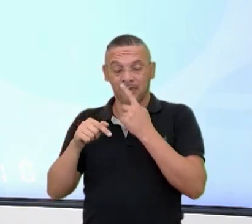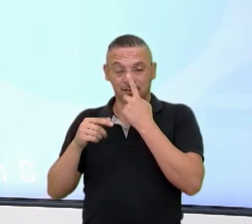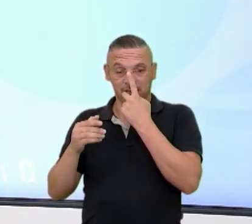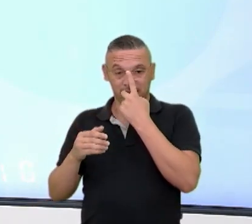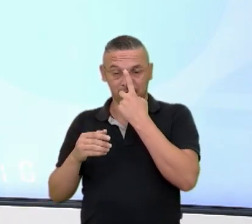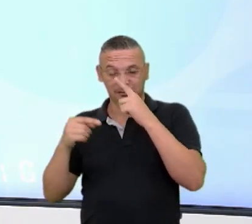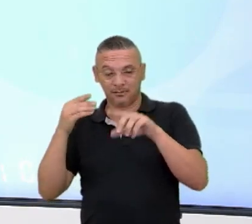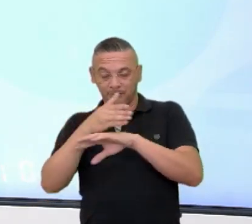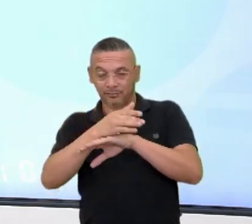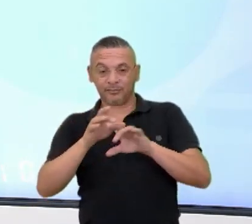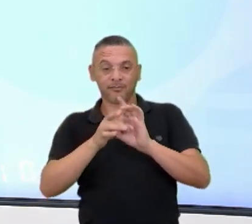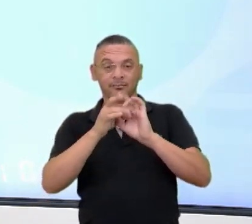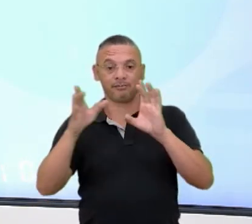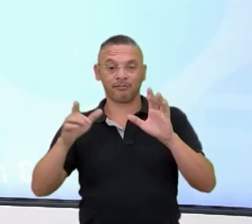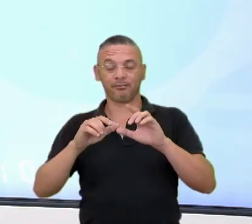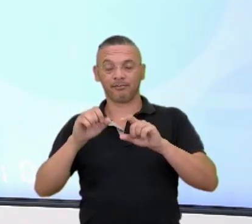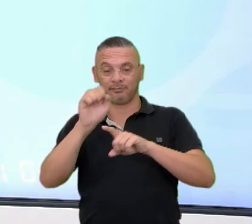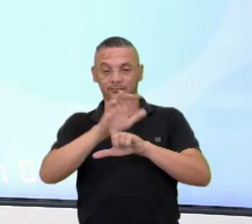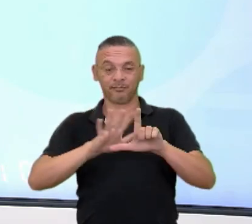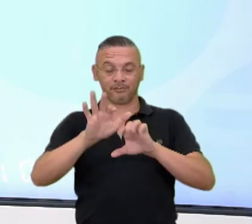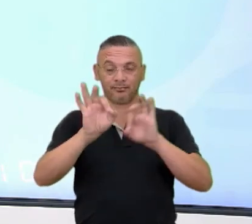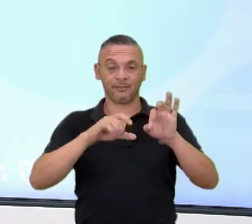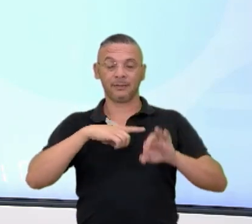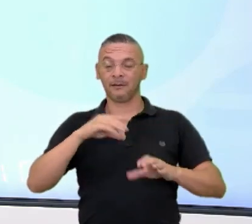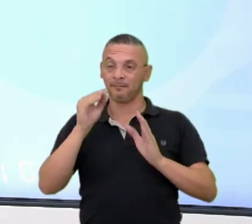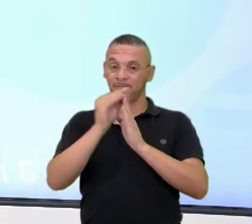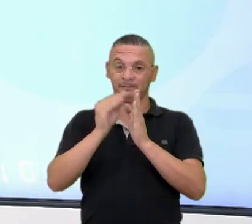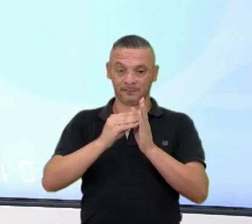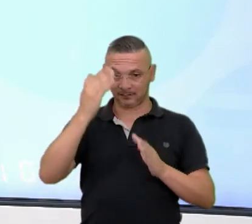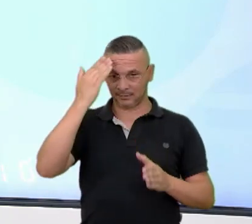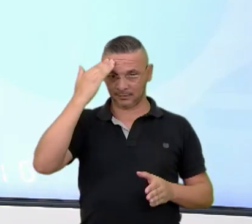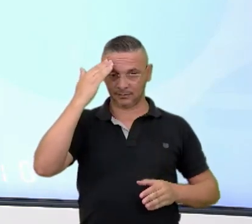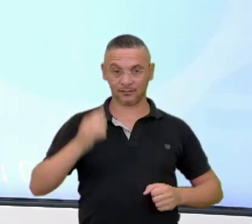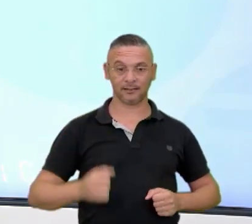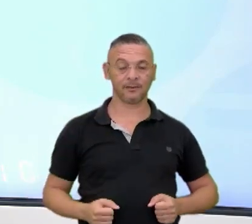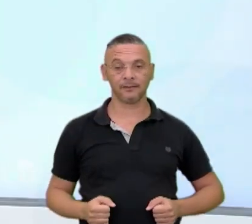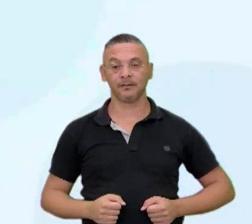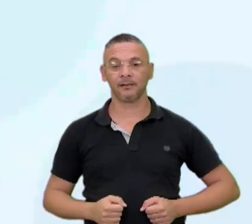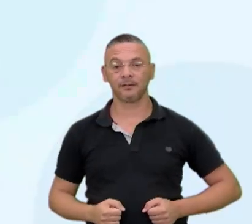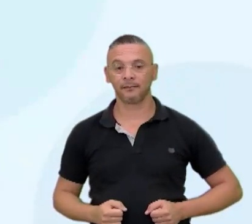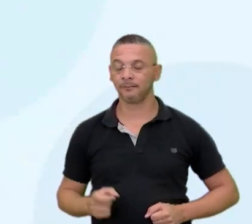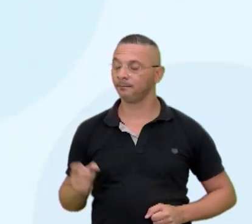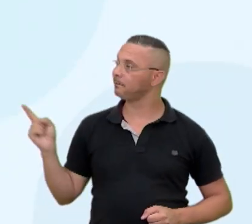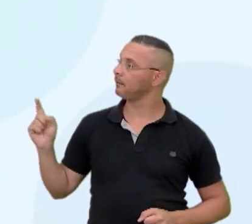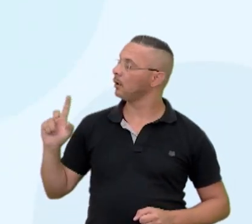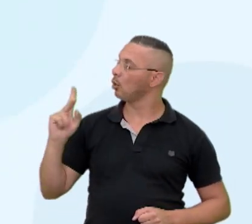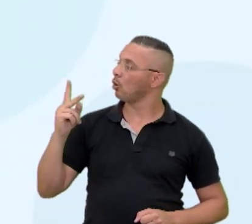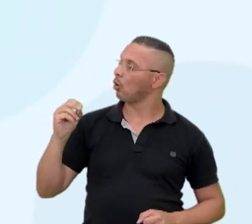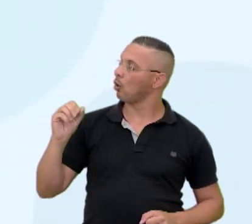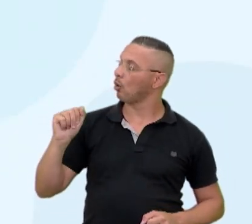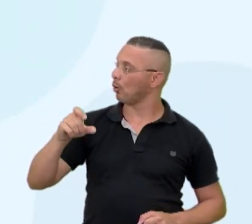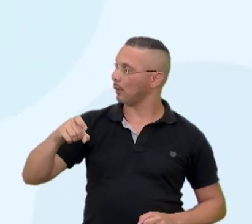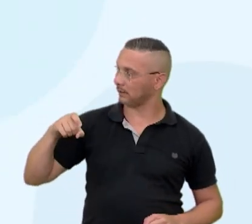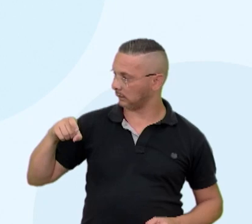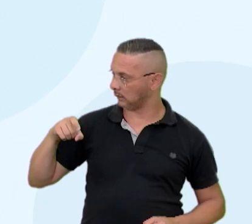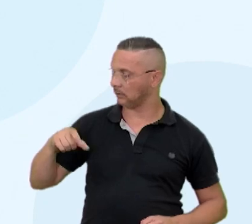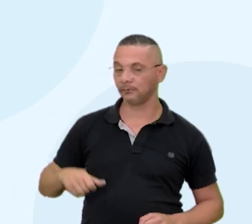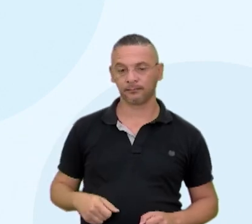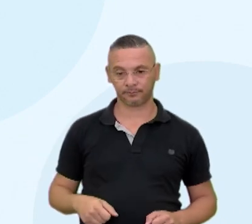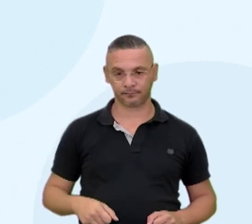apareça no Jornal Mundial, que passa na rede Lovo, certo? O que eu faço? Eu pago